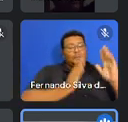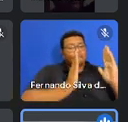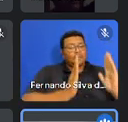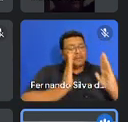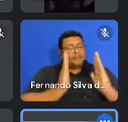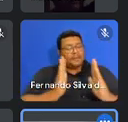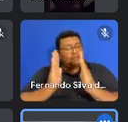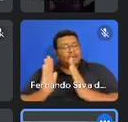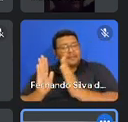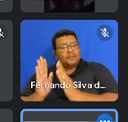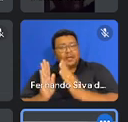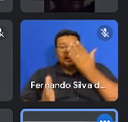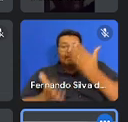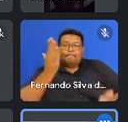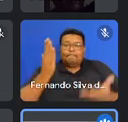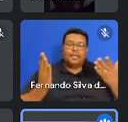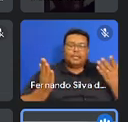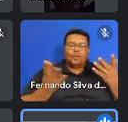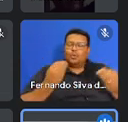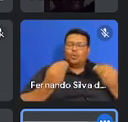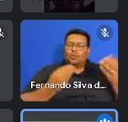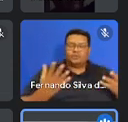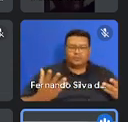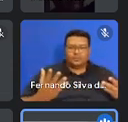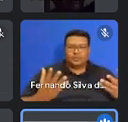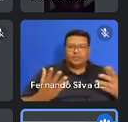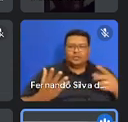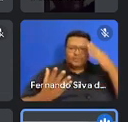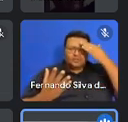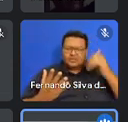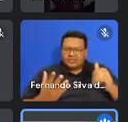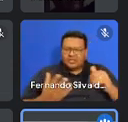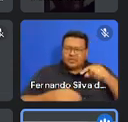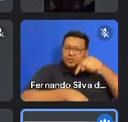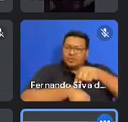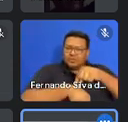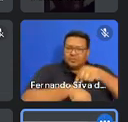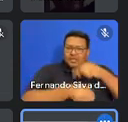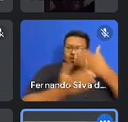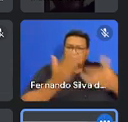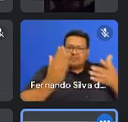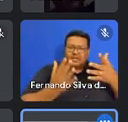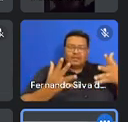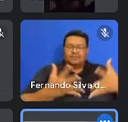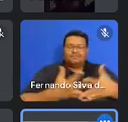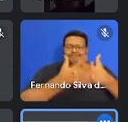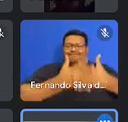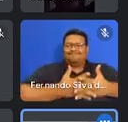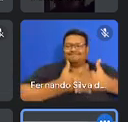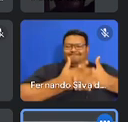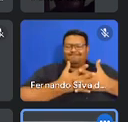se perdeu. Você sabe em que momento você não entendeu?